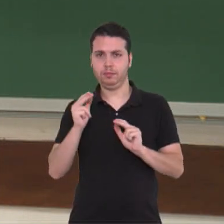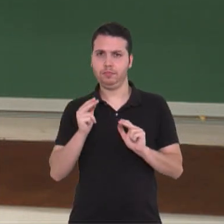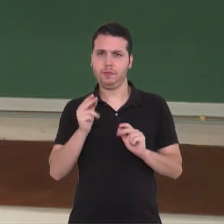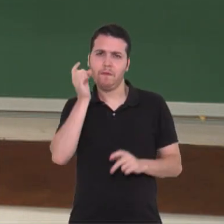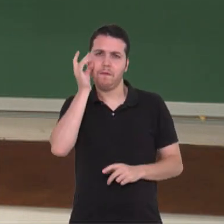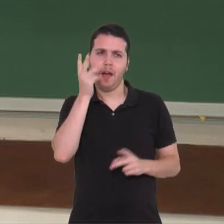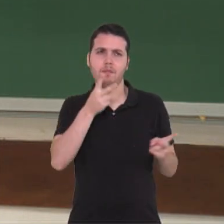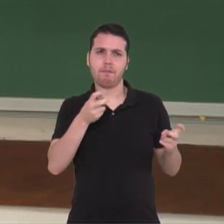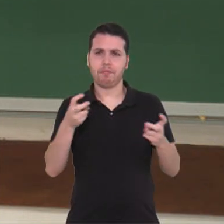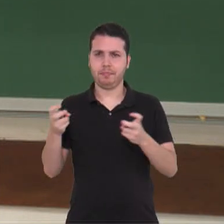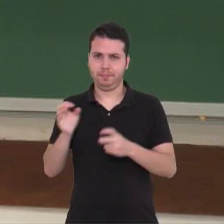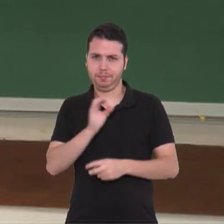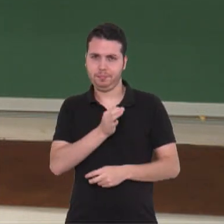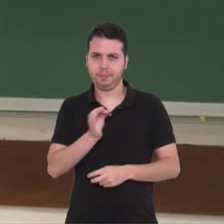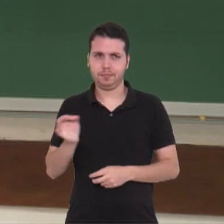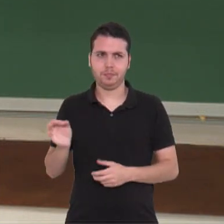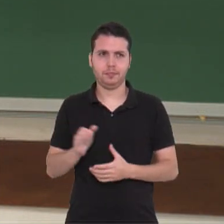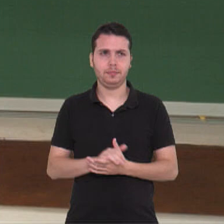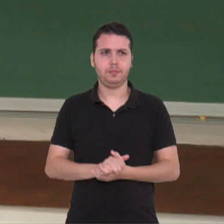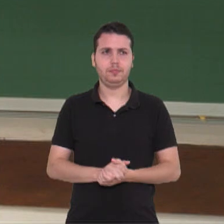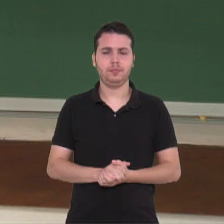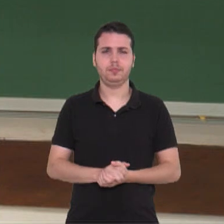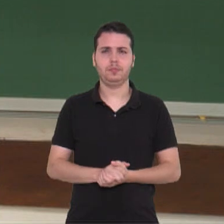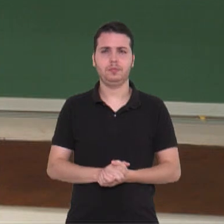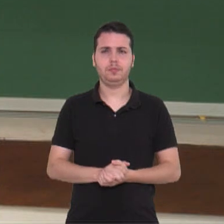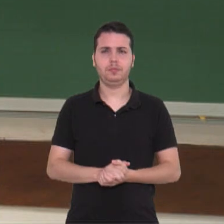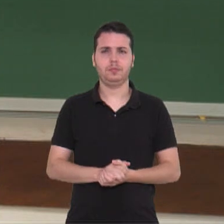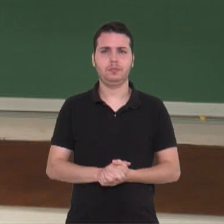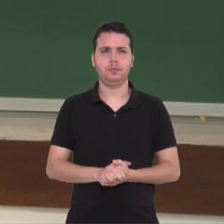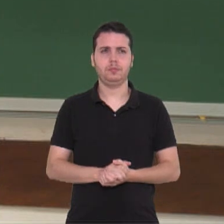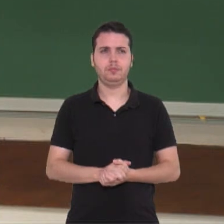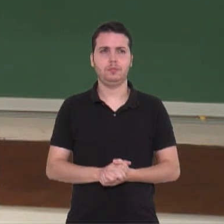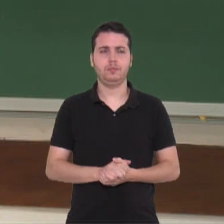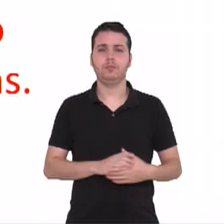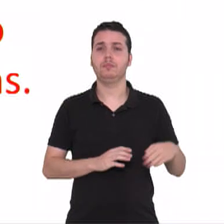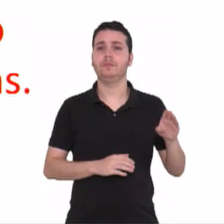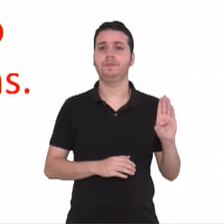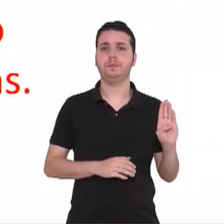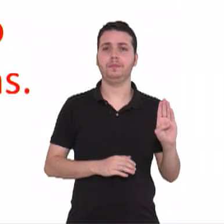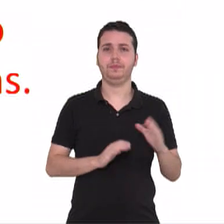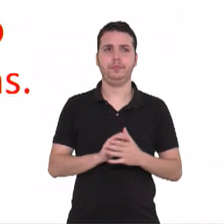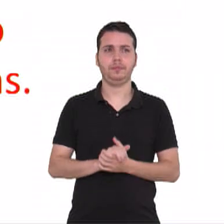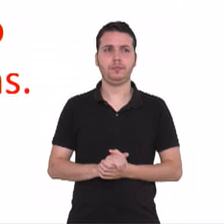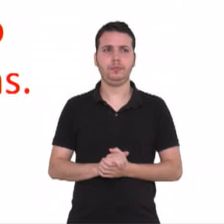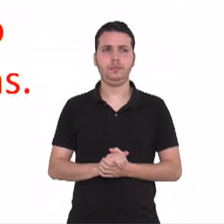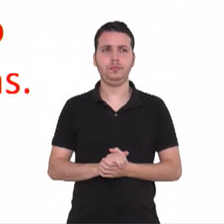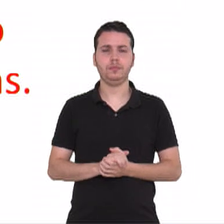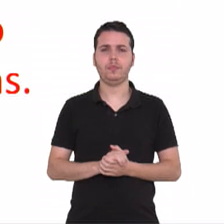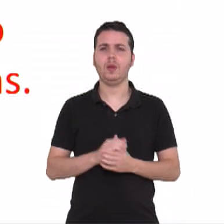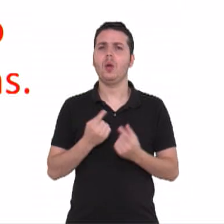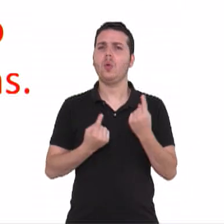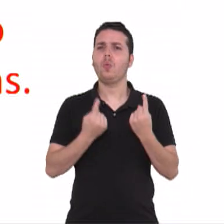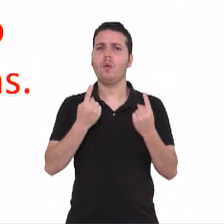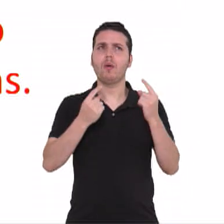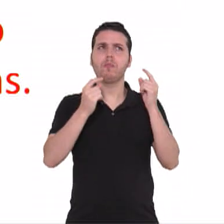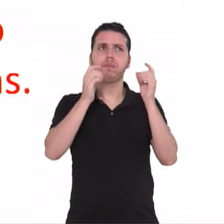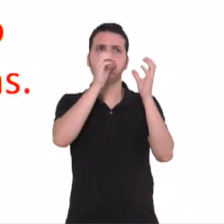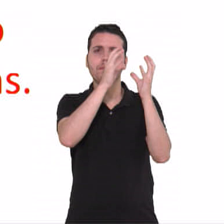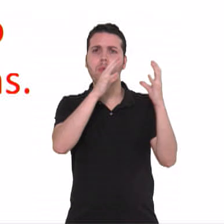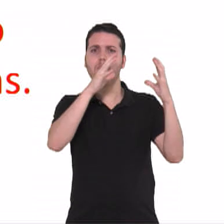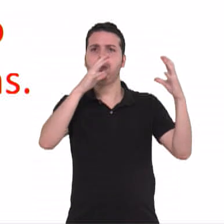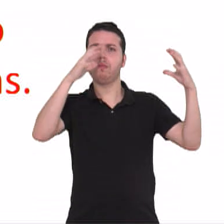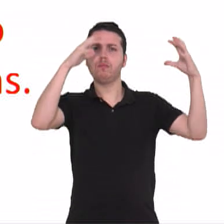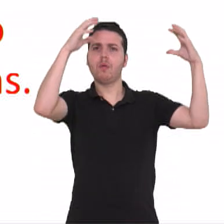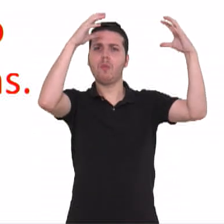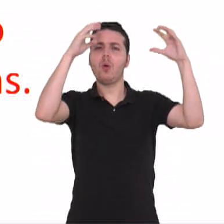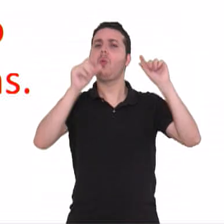bem nisso? Os três estão dormindo. Na letra B, qual o balão que é utilizado? É o